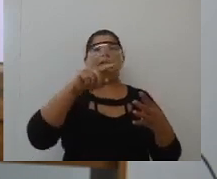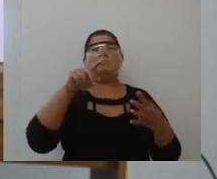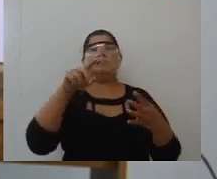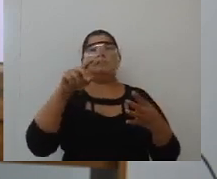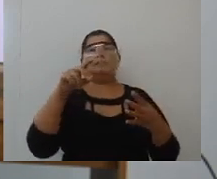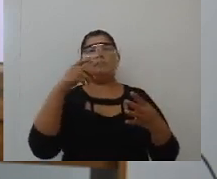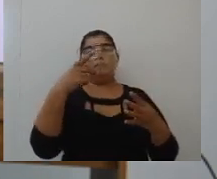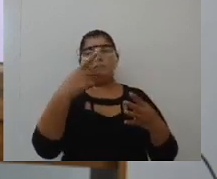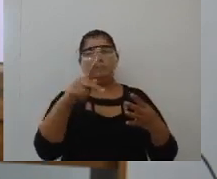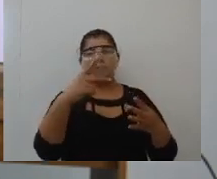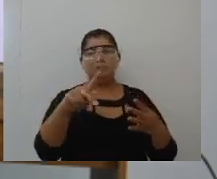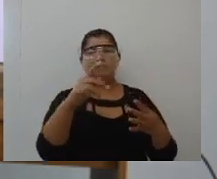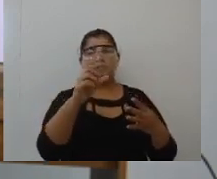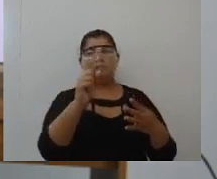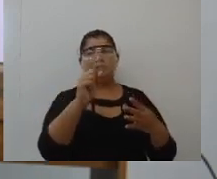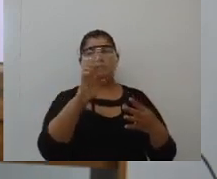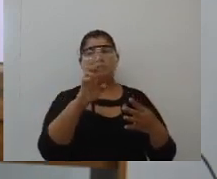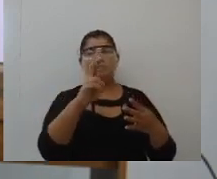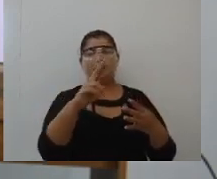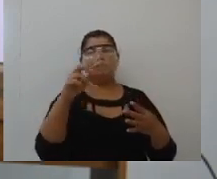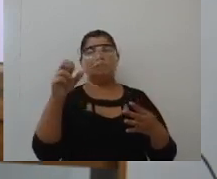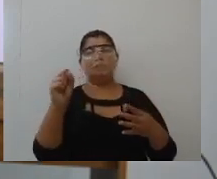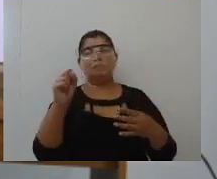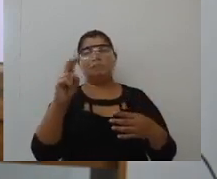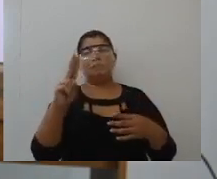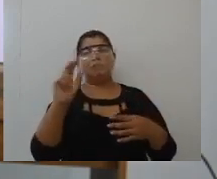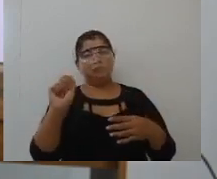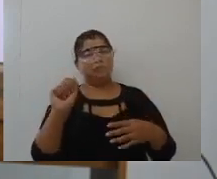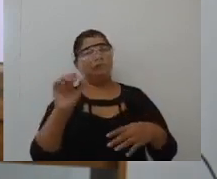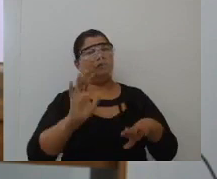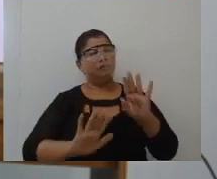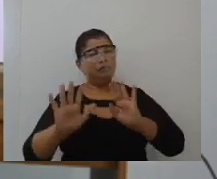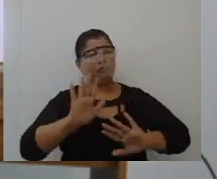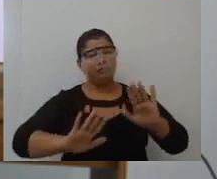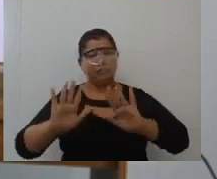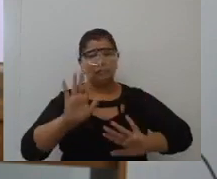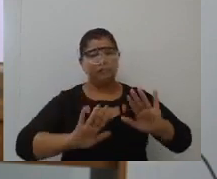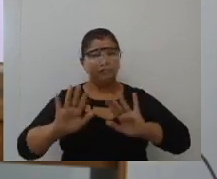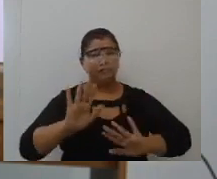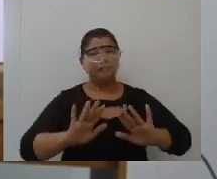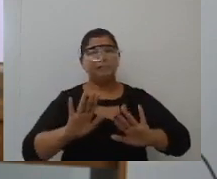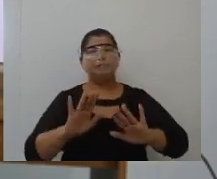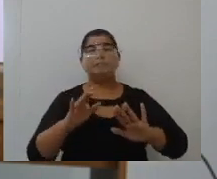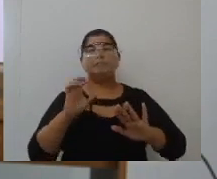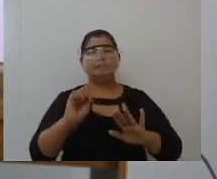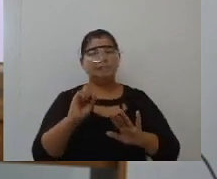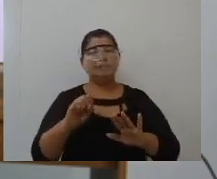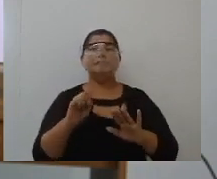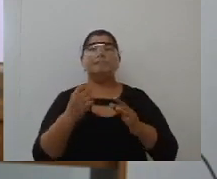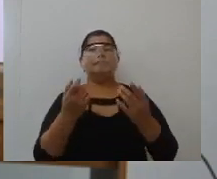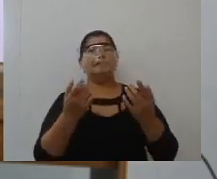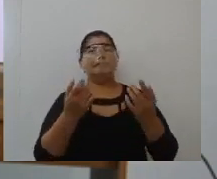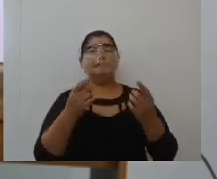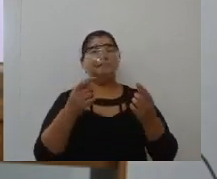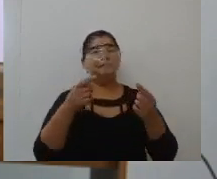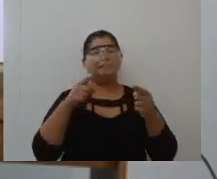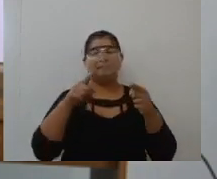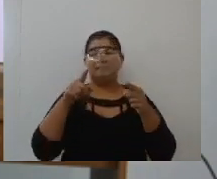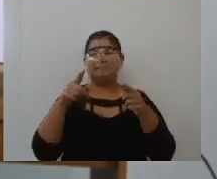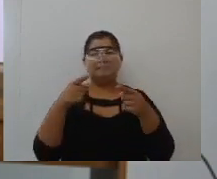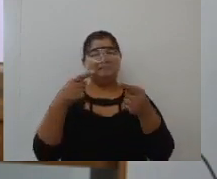do seu e do sua, cuidado com o uso do seu e do sua para ele não causar ambiguidade. Então,